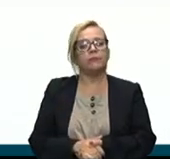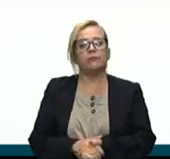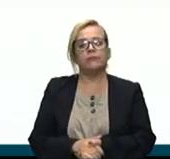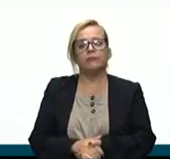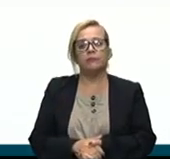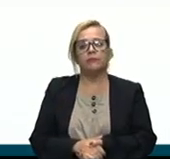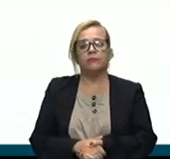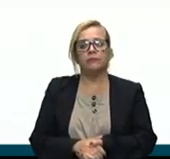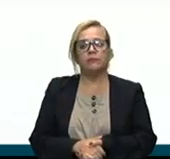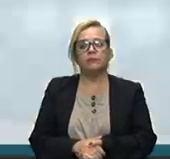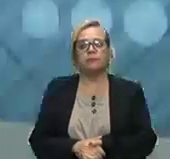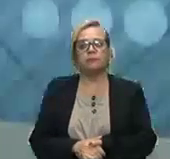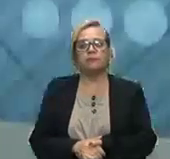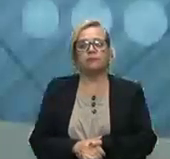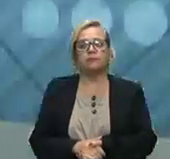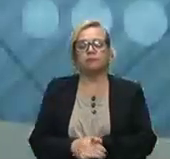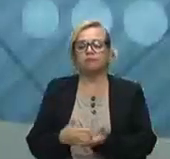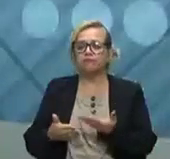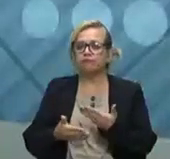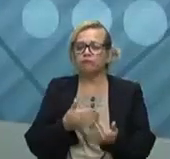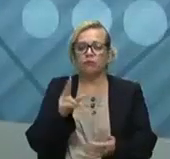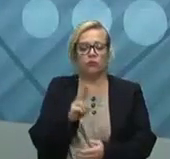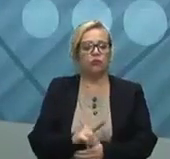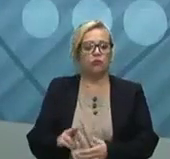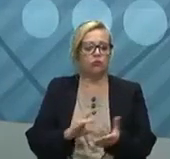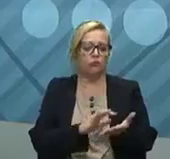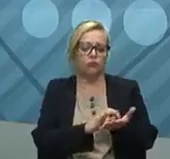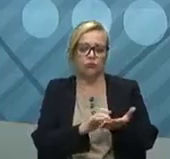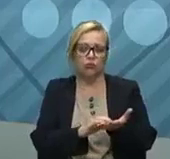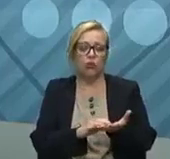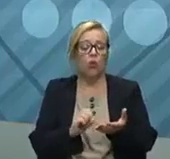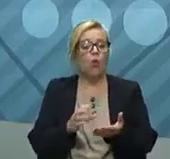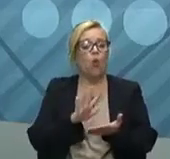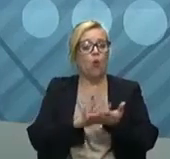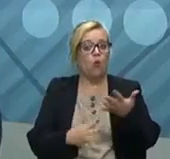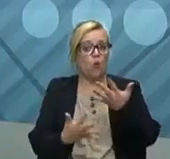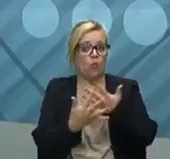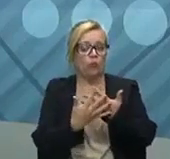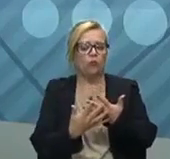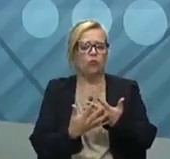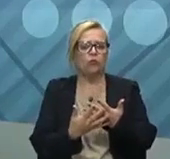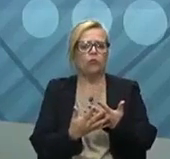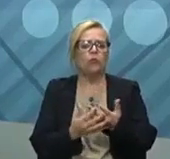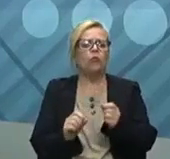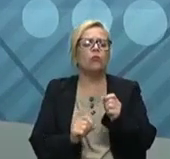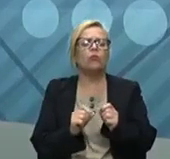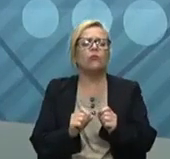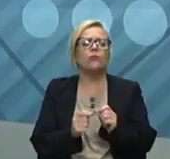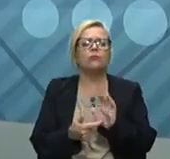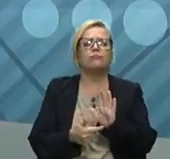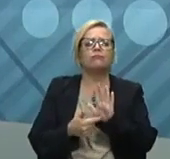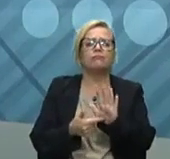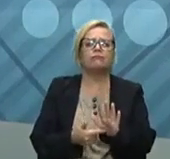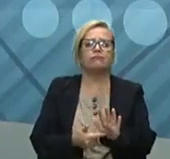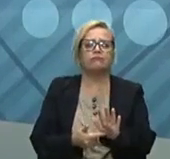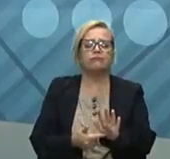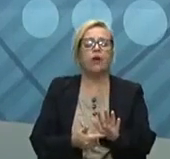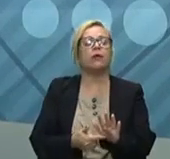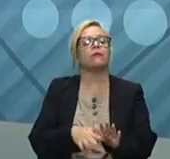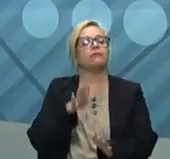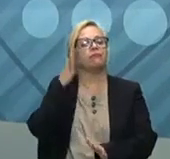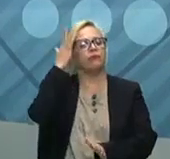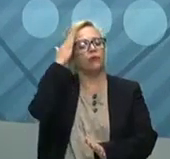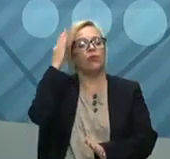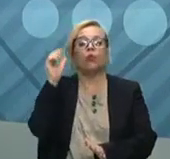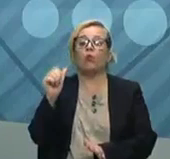Então, perceba que, tanto utilizando a calculadora, quanto a planilha eletrônica, quanto as fórmulas que eu apresentei, você pode determinar